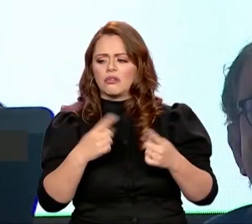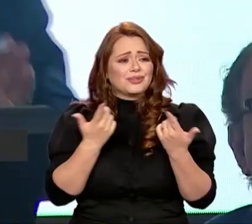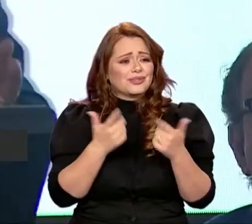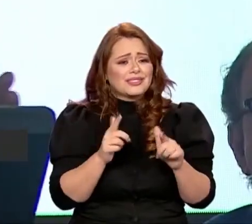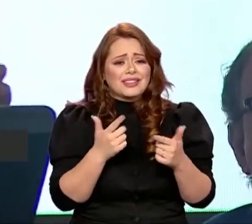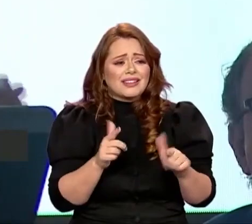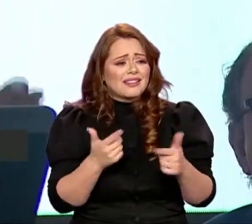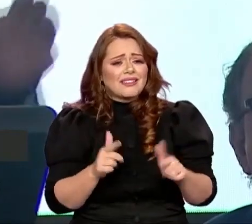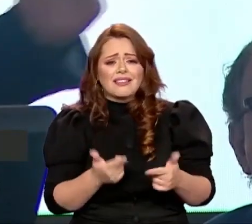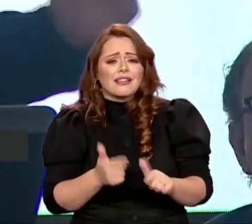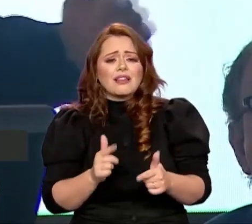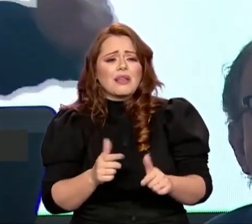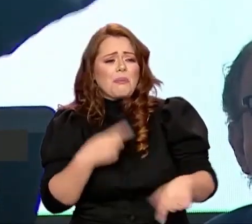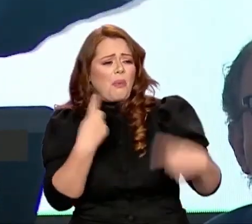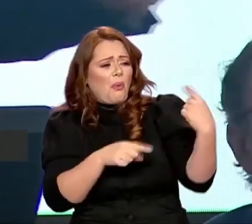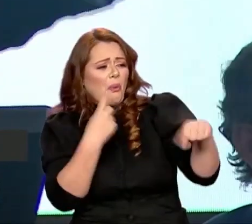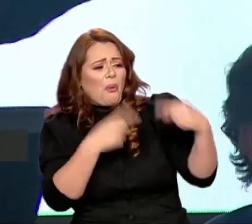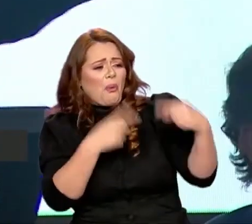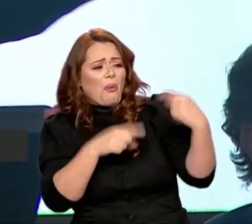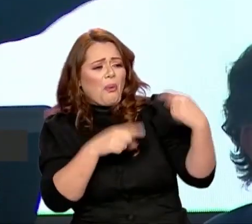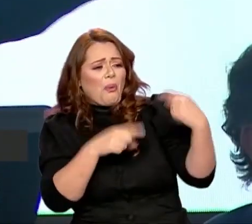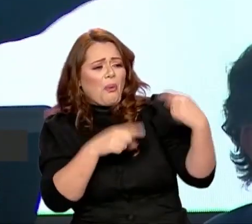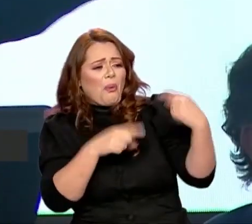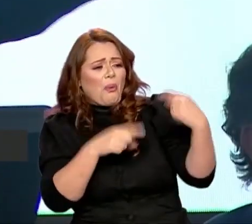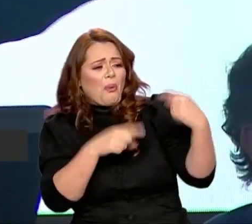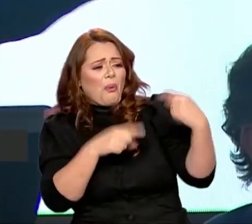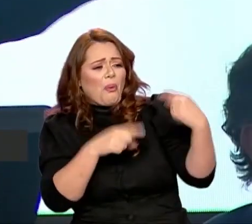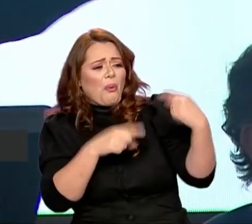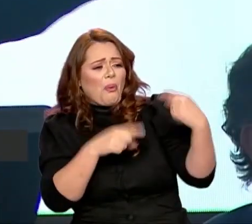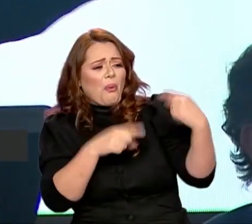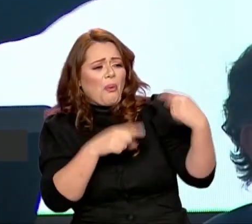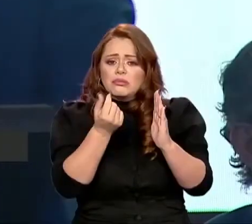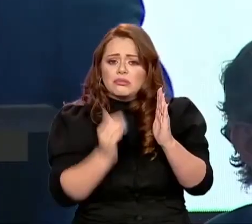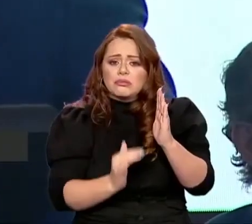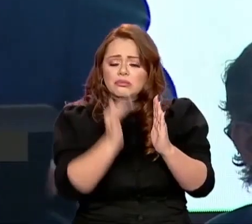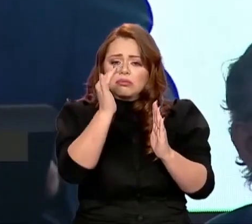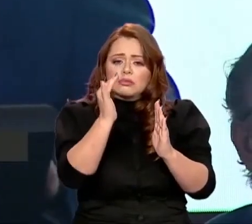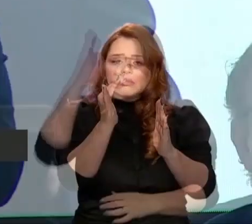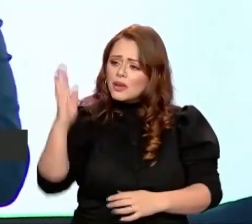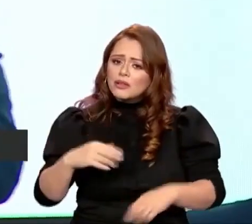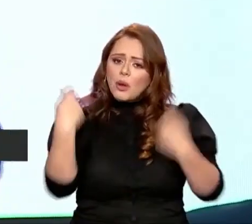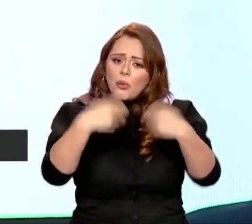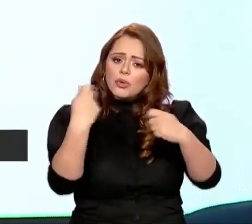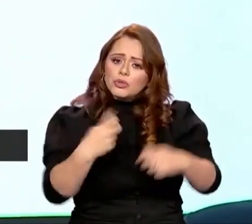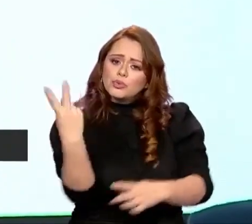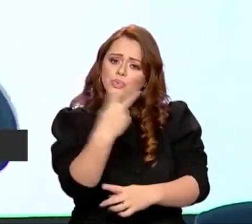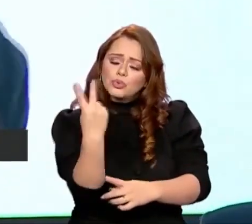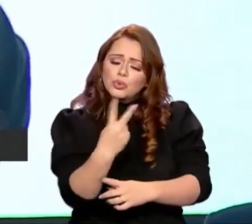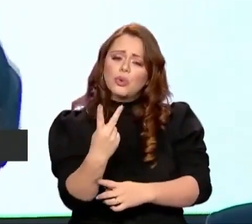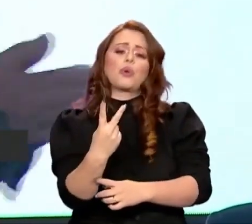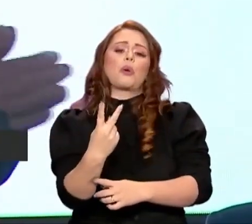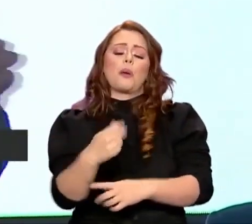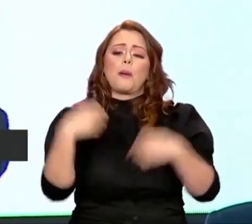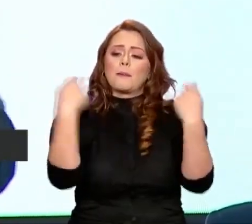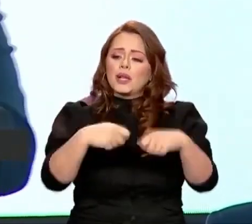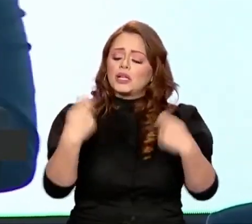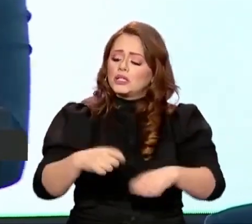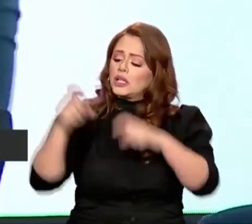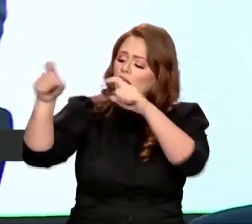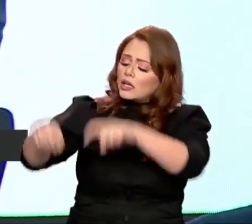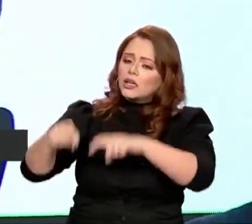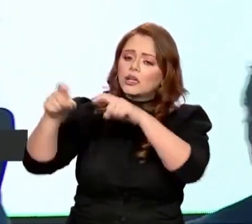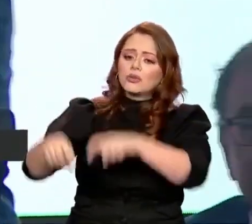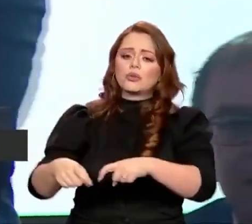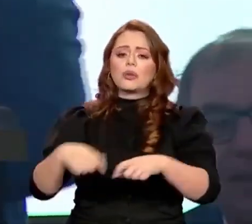de rivalidade entre exportar produto manufaturado e exportar commodities. O Brasil precisa da agricultura e o